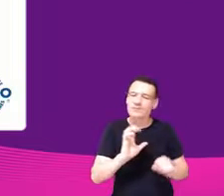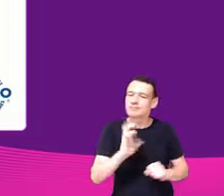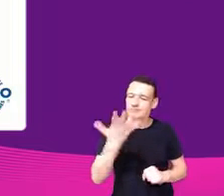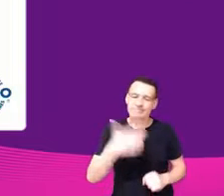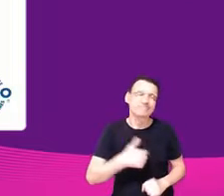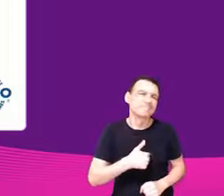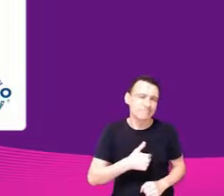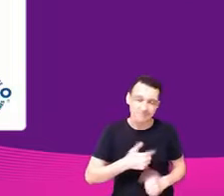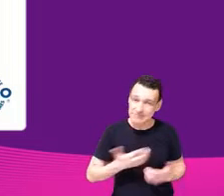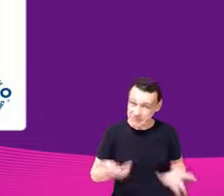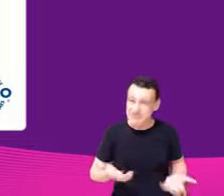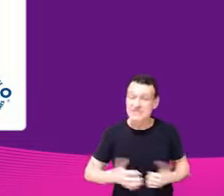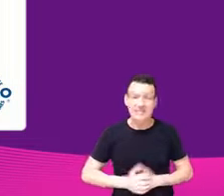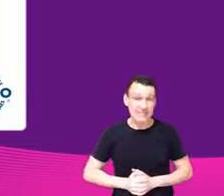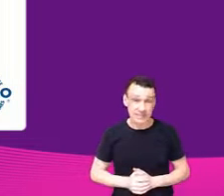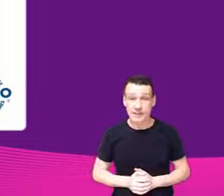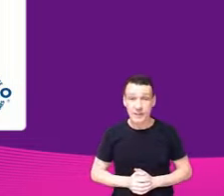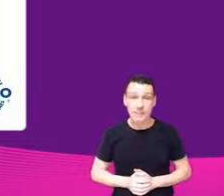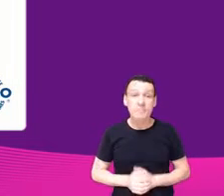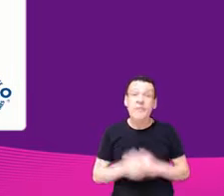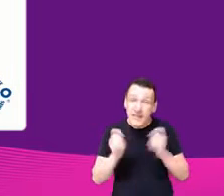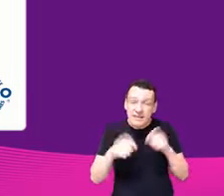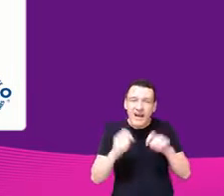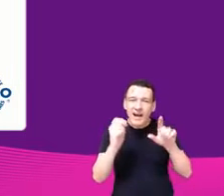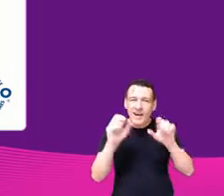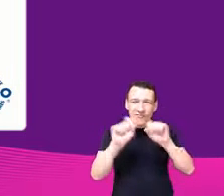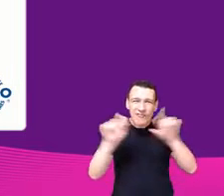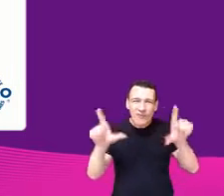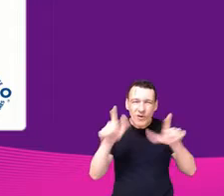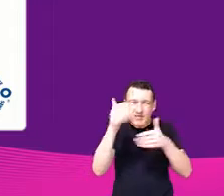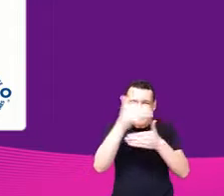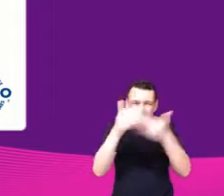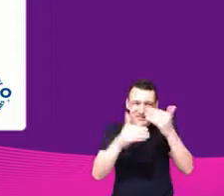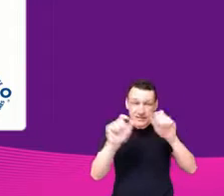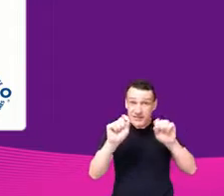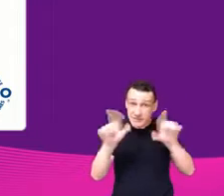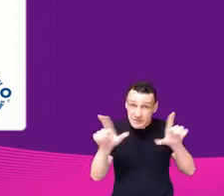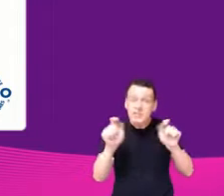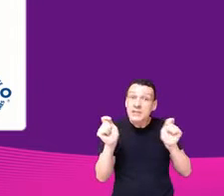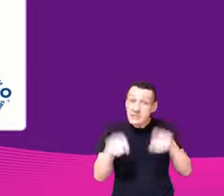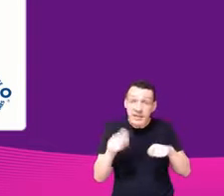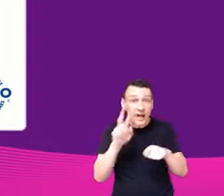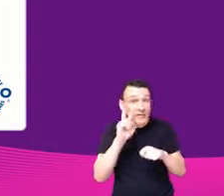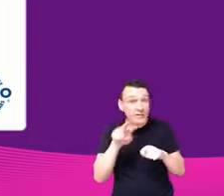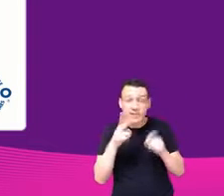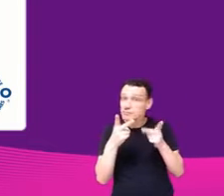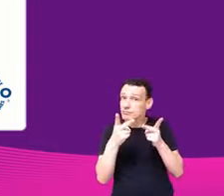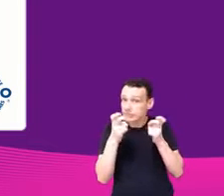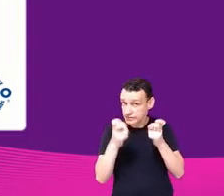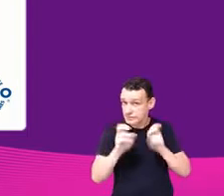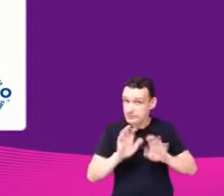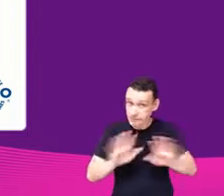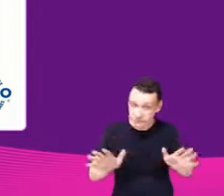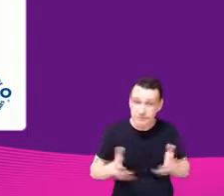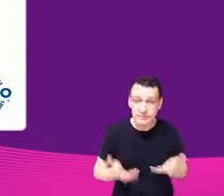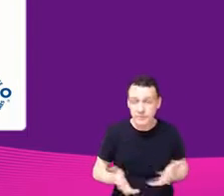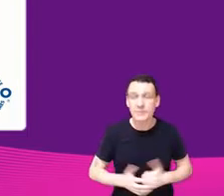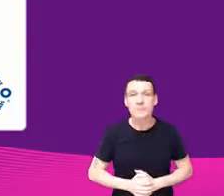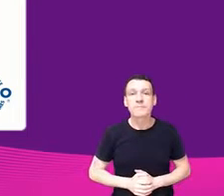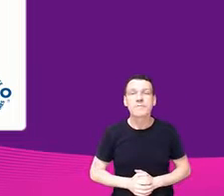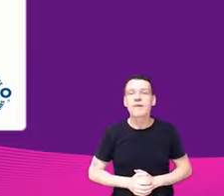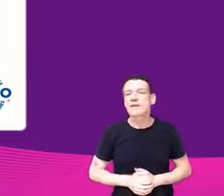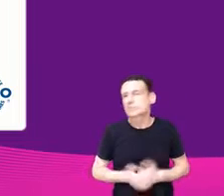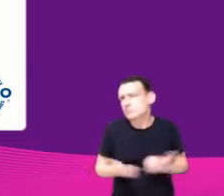E isso pode ser visto aqui, né? Na verdade, não dá para a gente isolar a doença renal crônica de dois